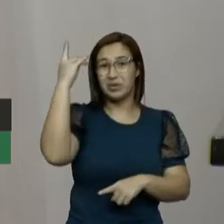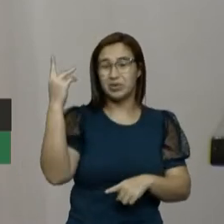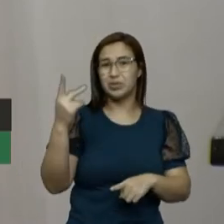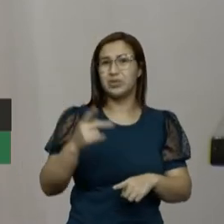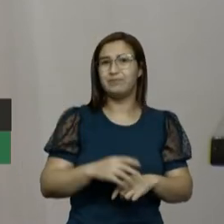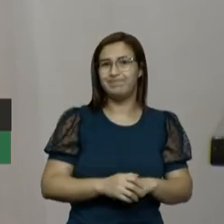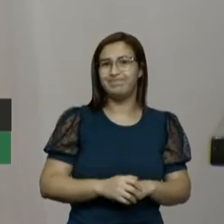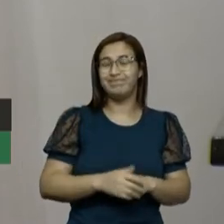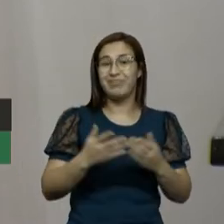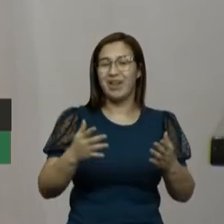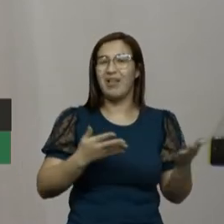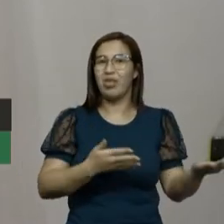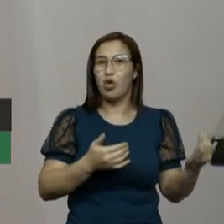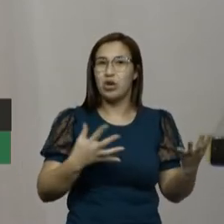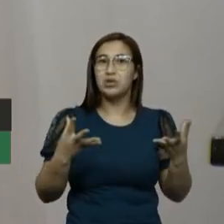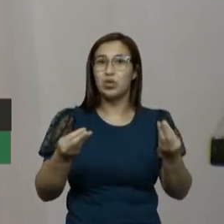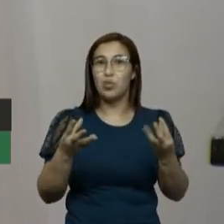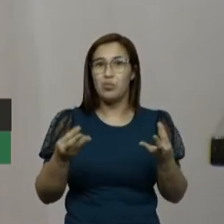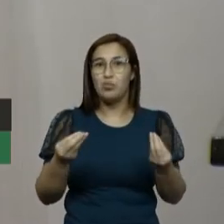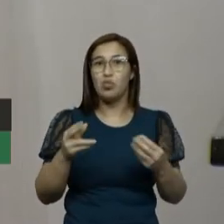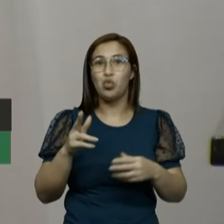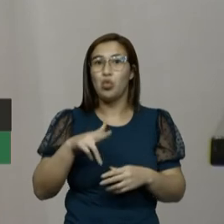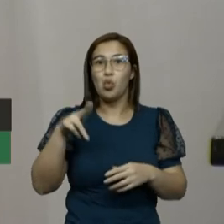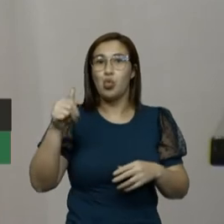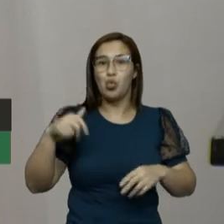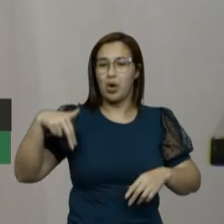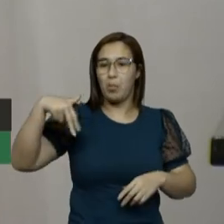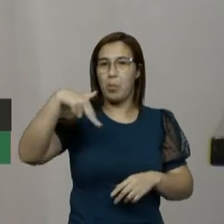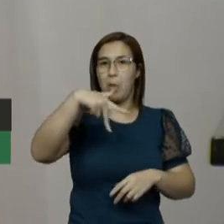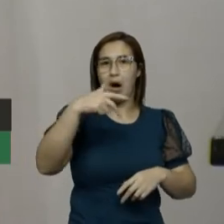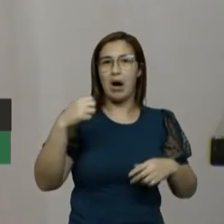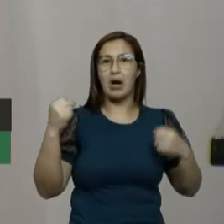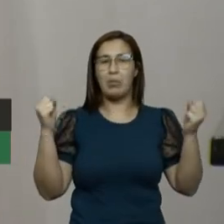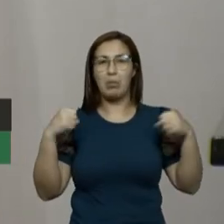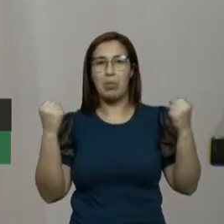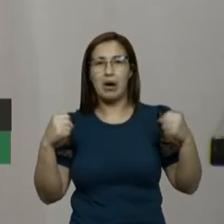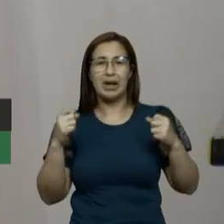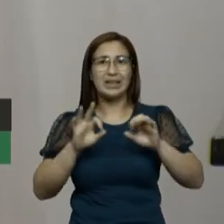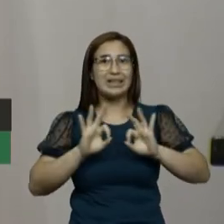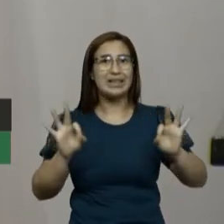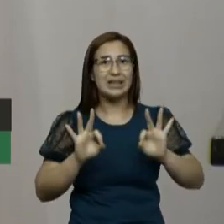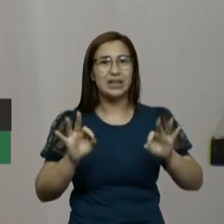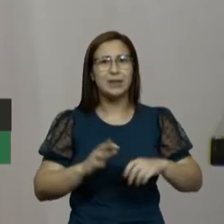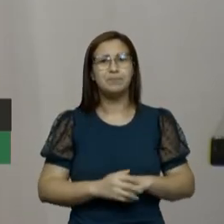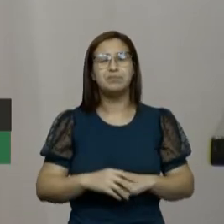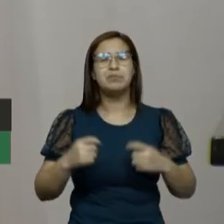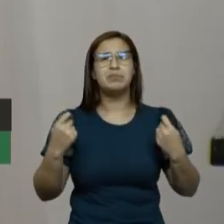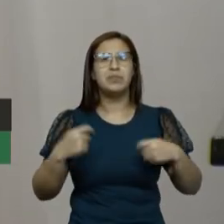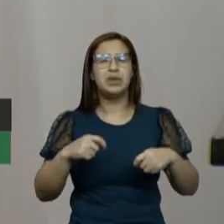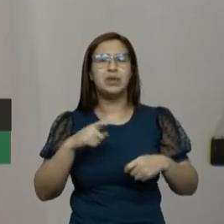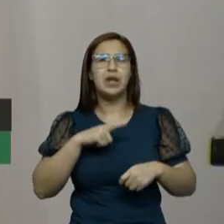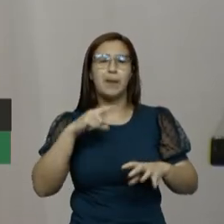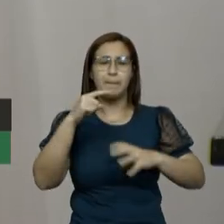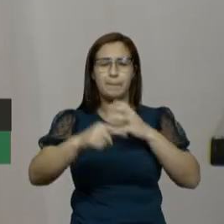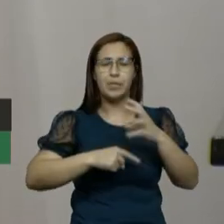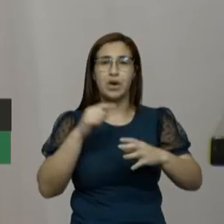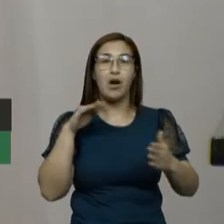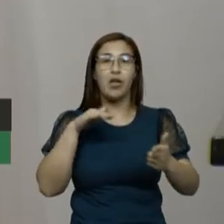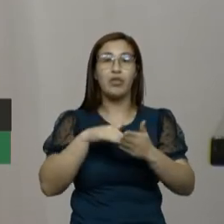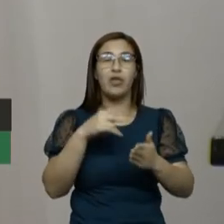11 a 17 anos não praticam atividade física. Então, realmente, existe um plano aí mundial até 2030 que possa